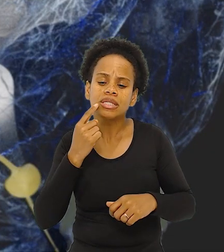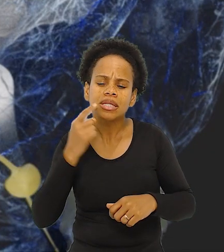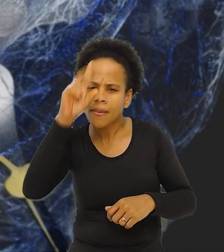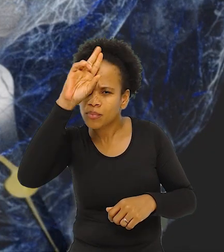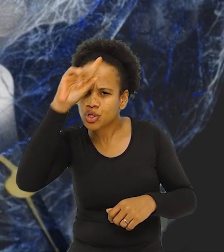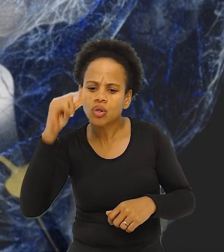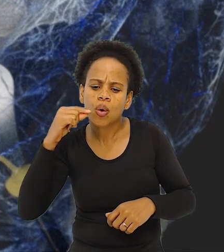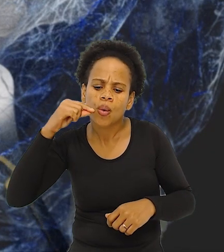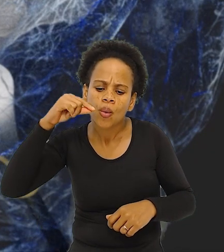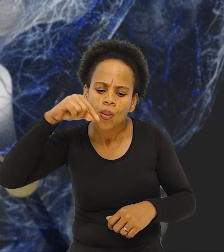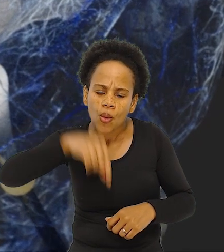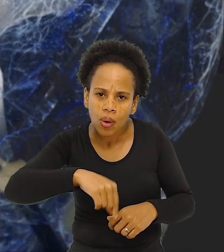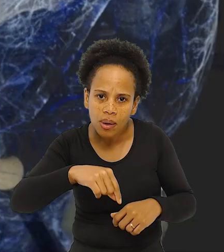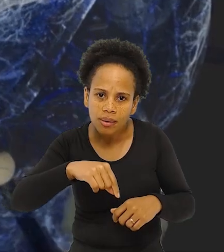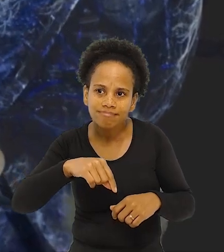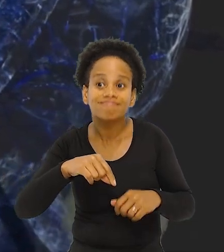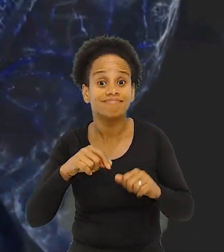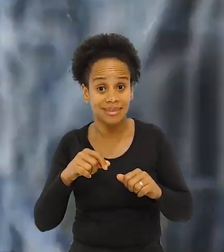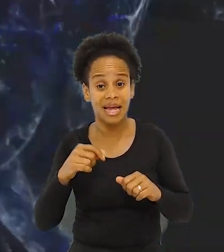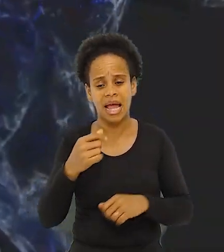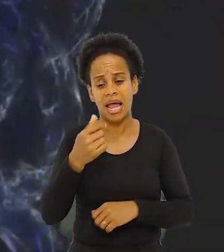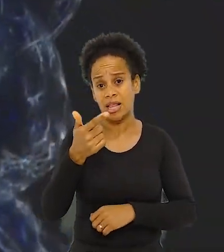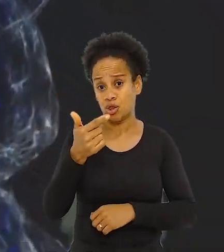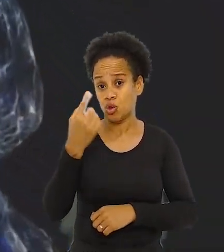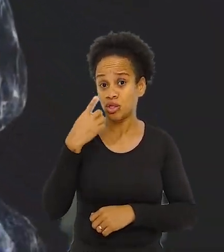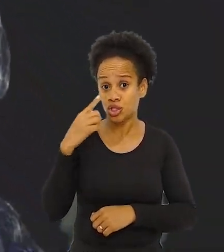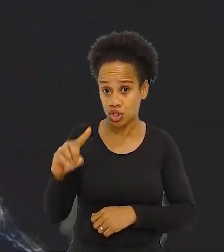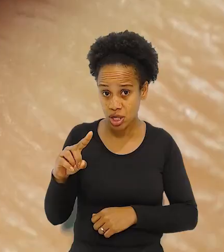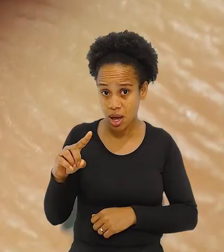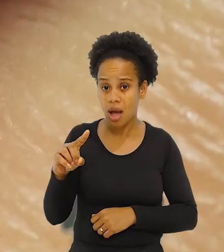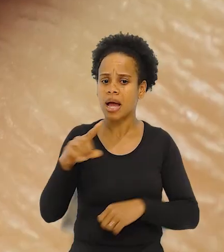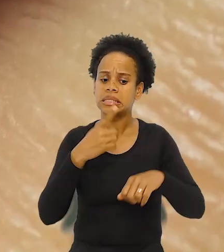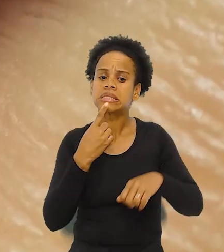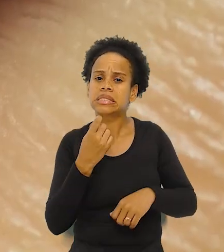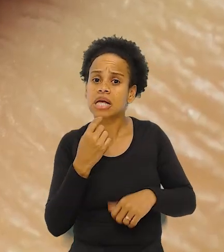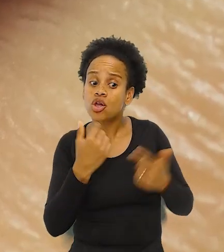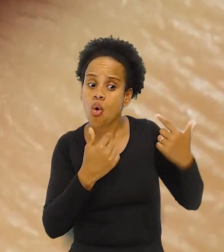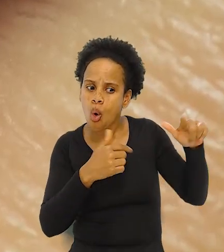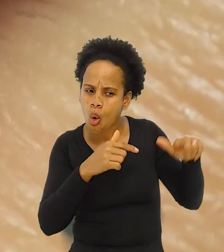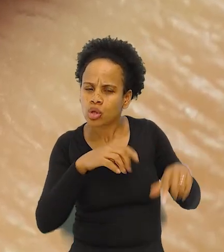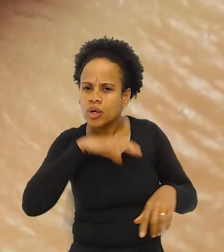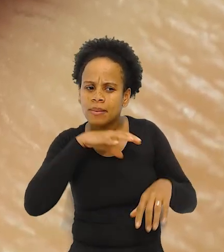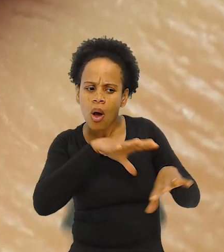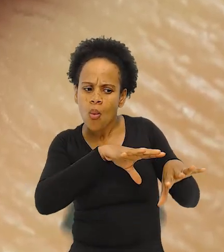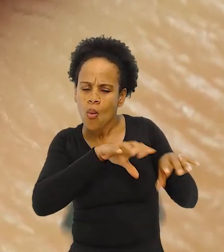mosquito, cerca de 12 dias após, quando ele sugar o sangue de outro hospedeiro.